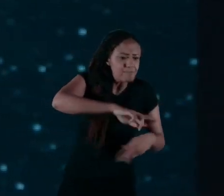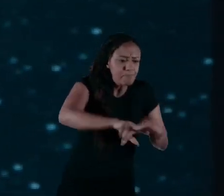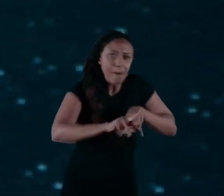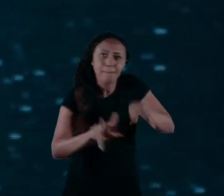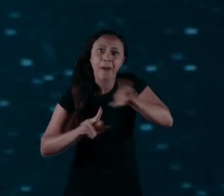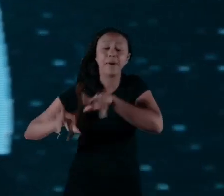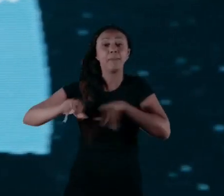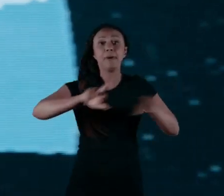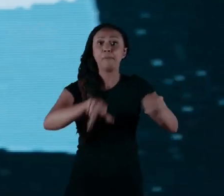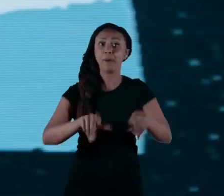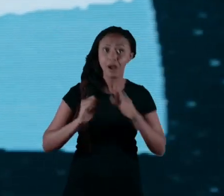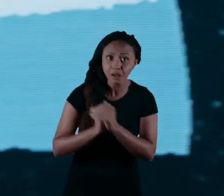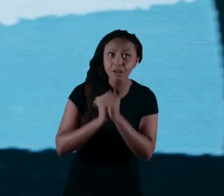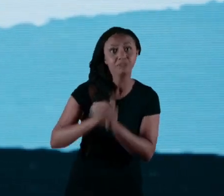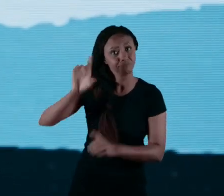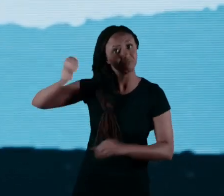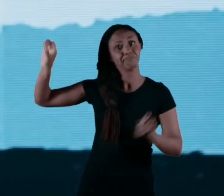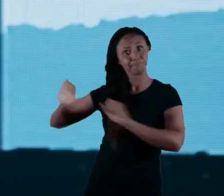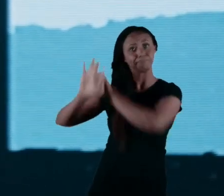Glória a Deus, igreja.